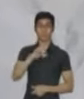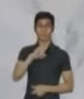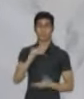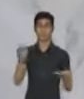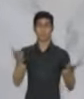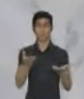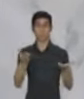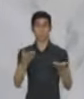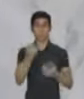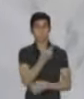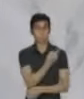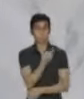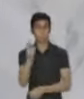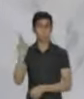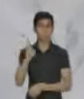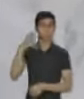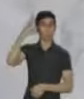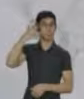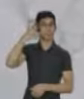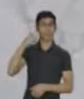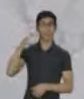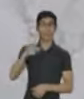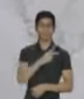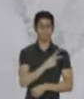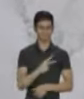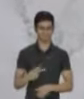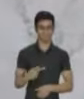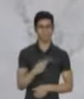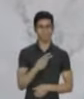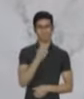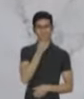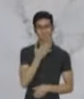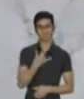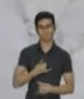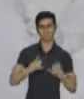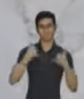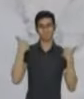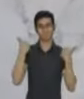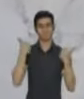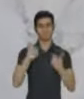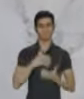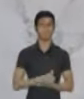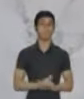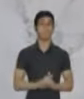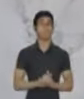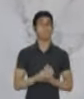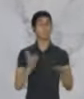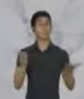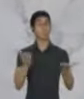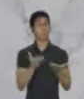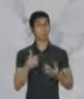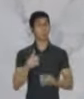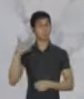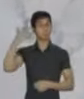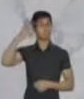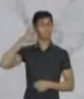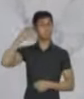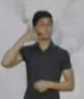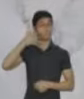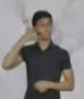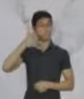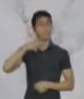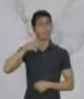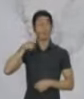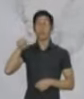pronunciamento em um pronunciamento que também traz é do hino da estação primeira da mangueira nós temos ali uma